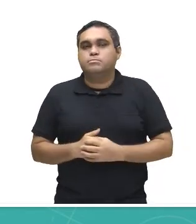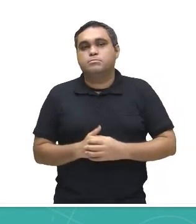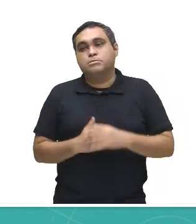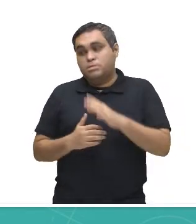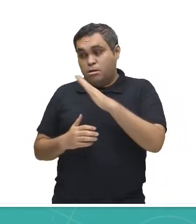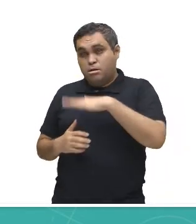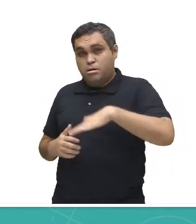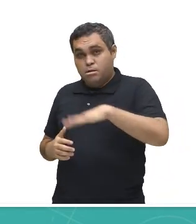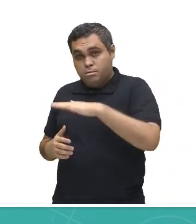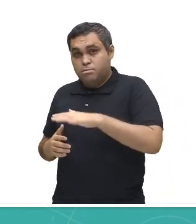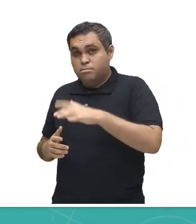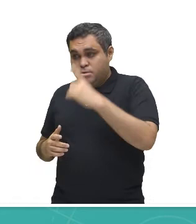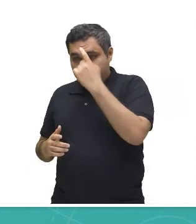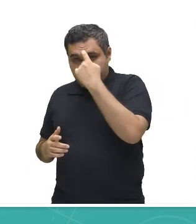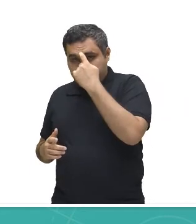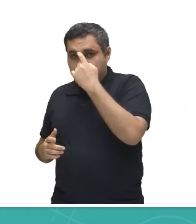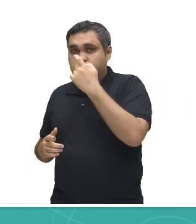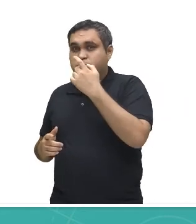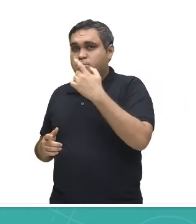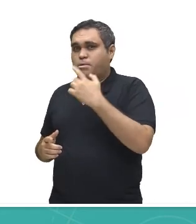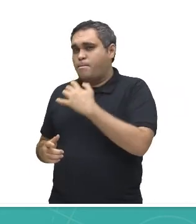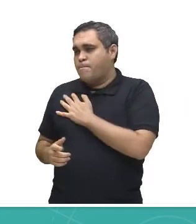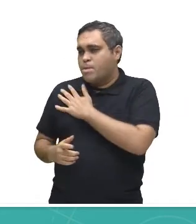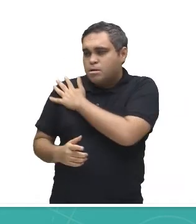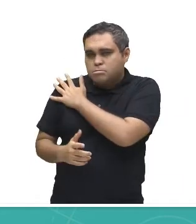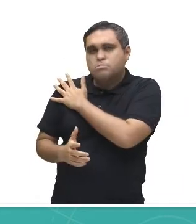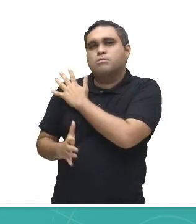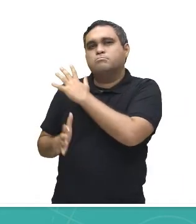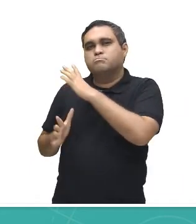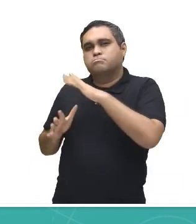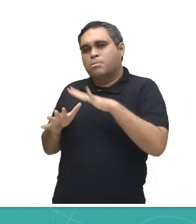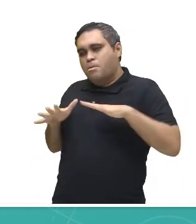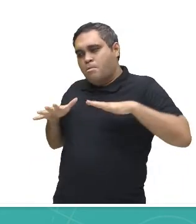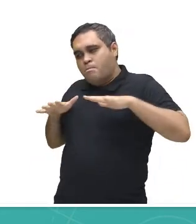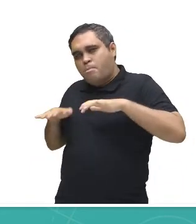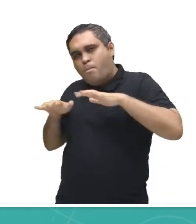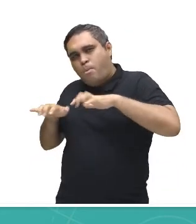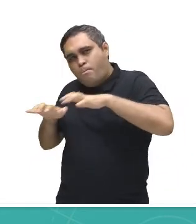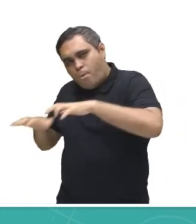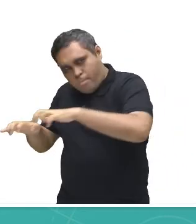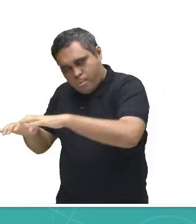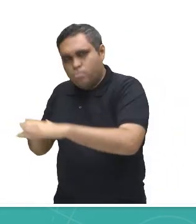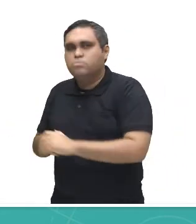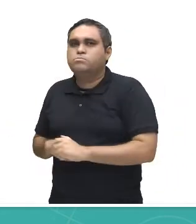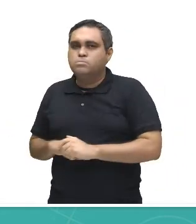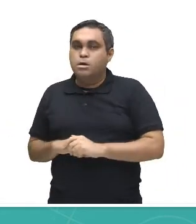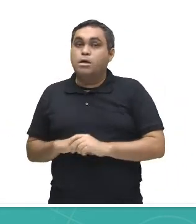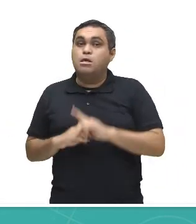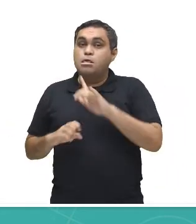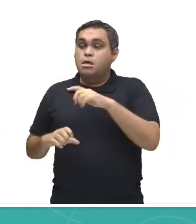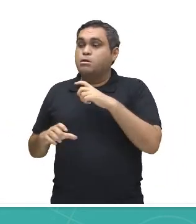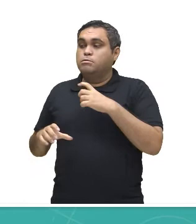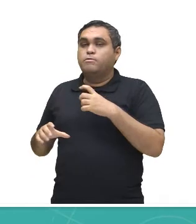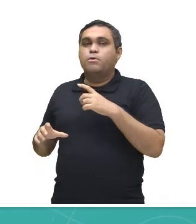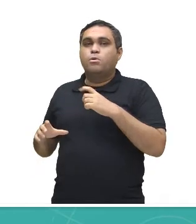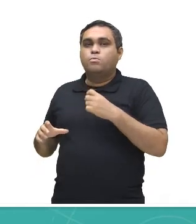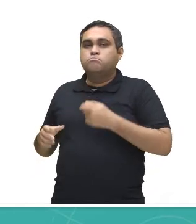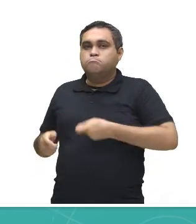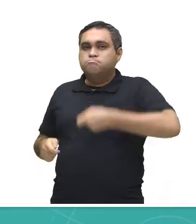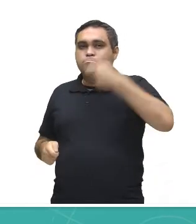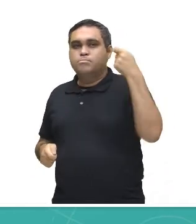essa revolta, aumenta também o número de forças militares na região e eles vão implantar um sistema mais forte,